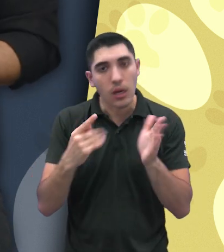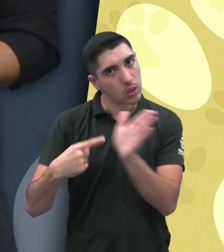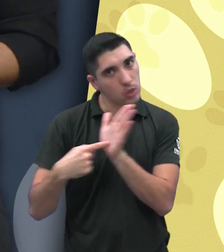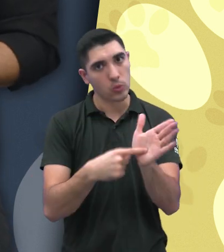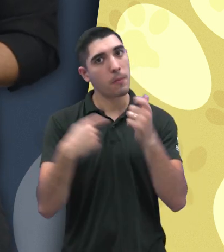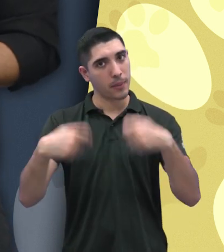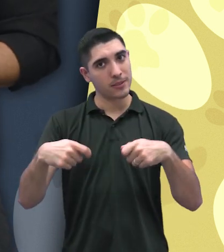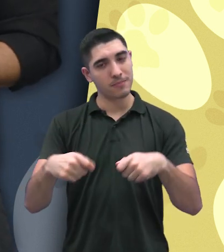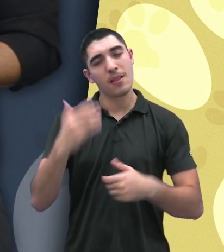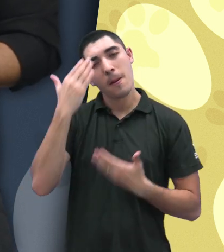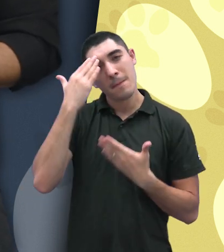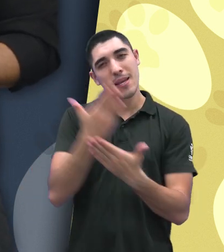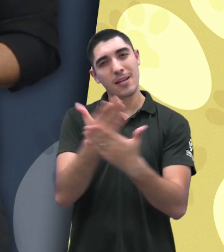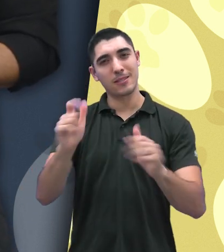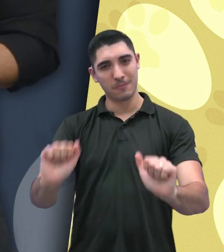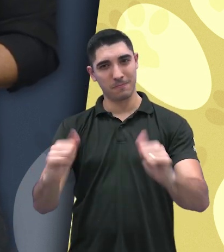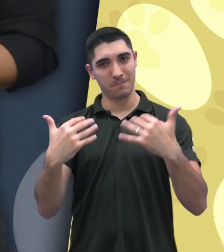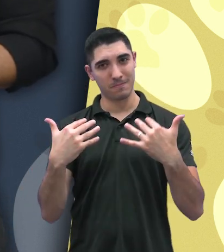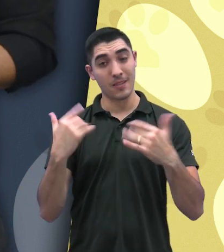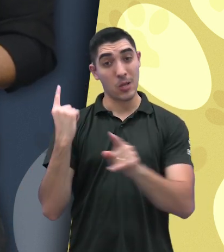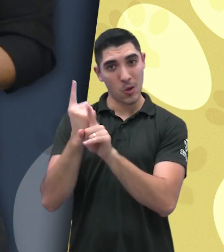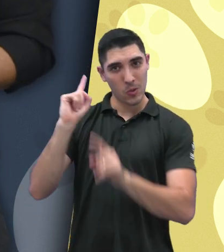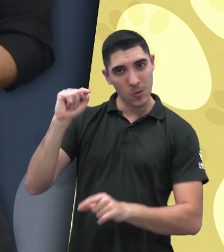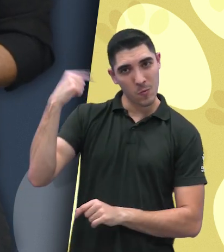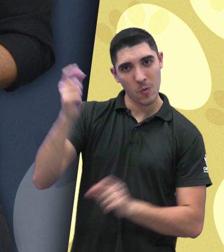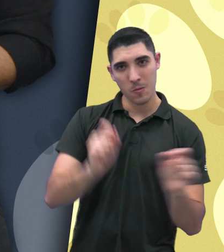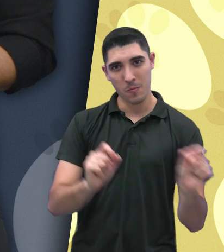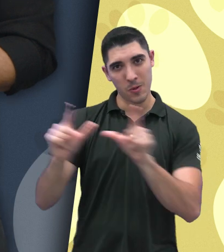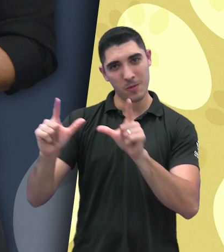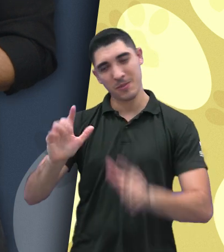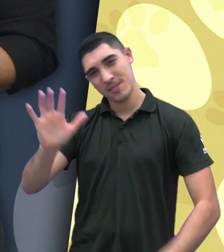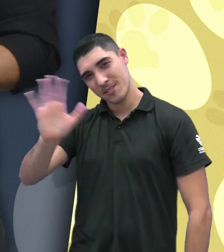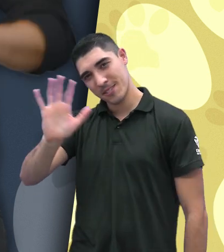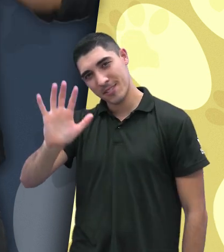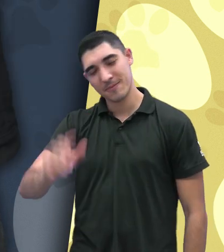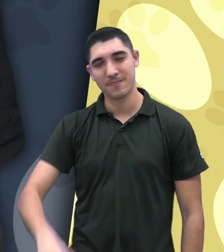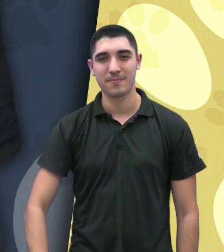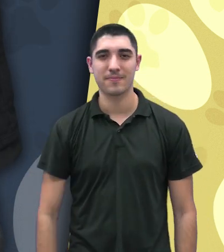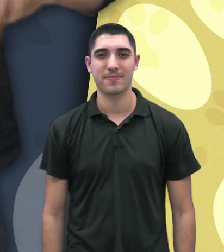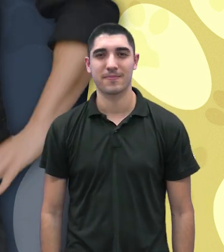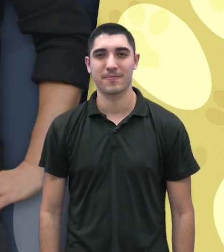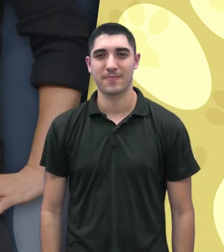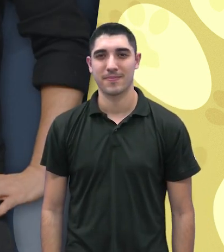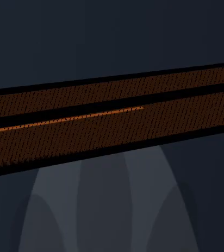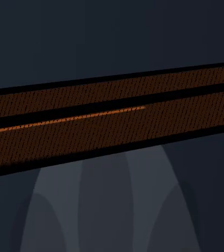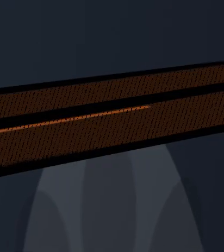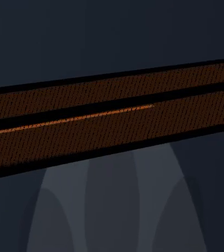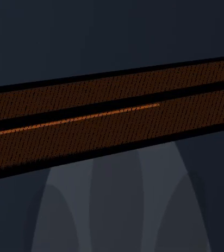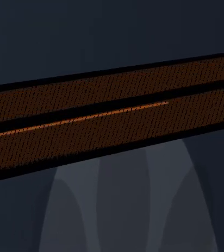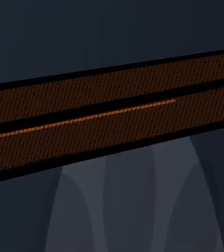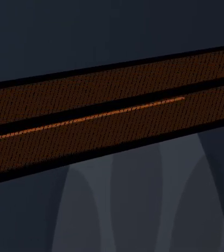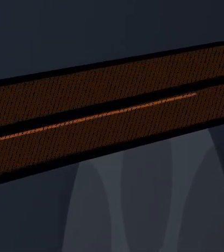denúncias se isso for necessário. Obrigado pela sua companhia, a gente se encontra no próximo Galeria Pet. Até lá!